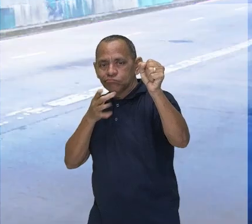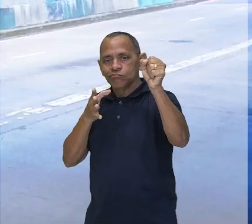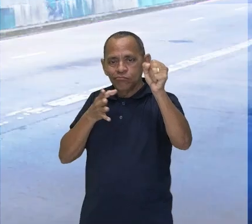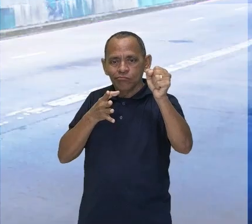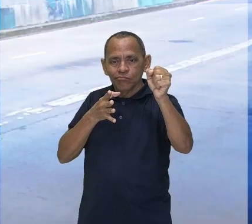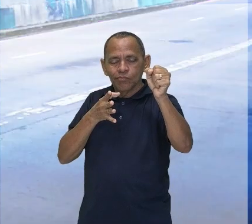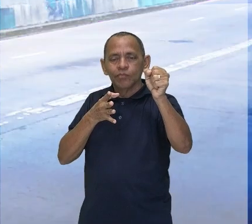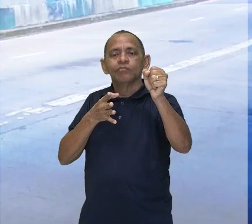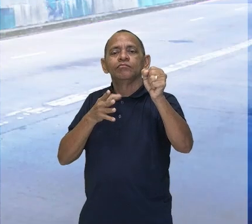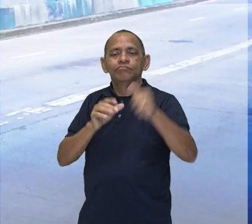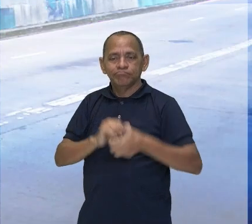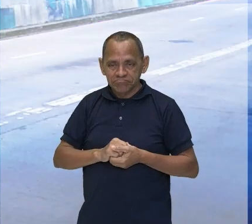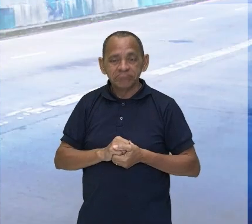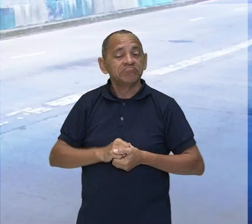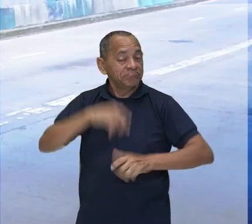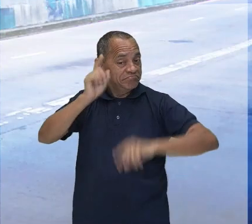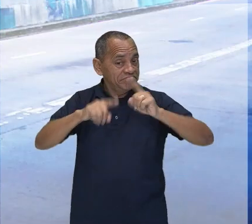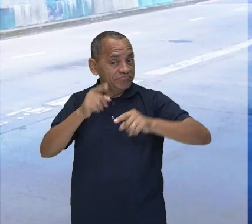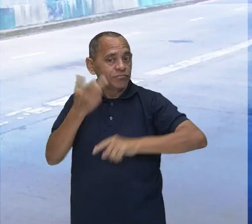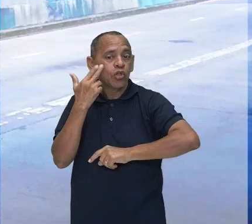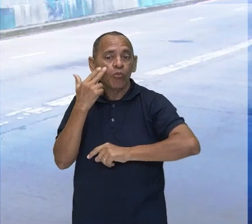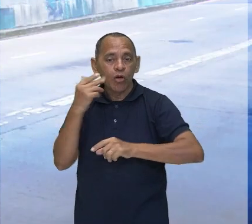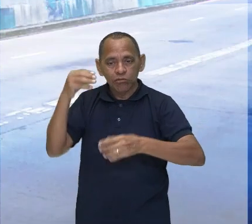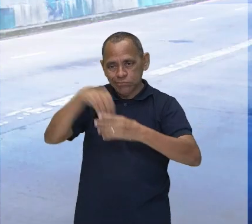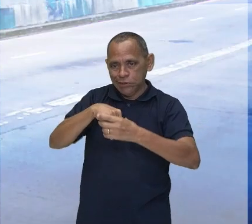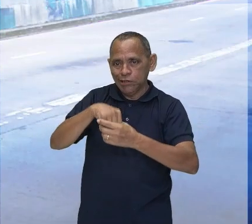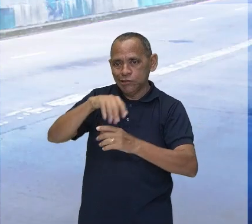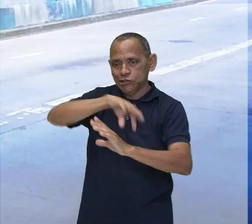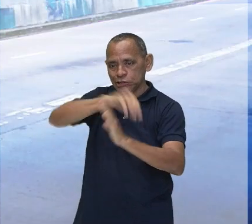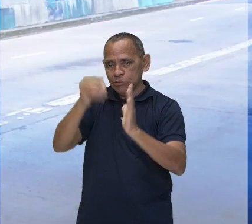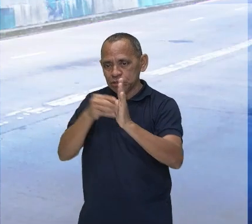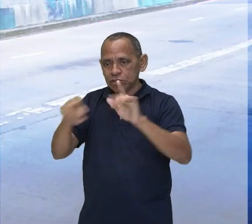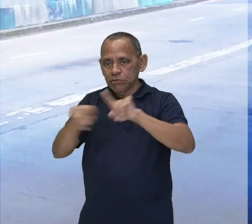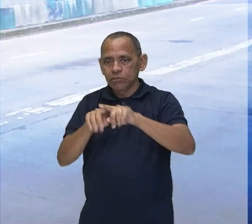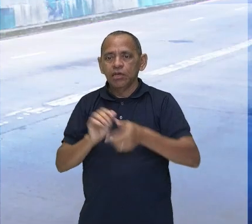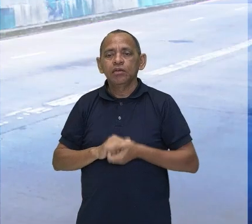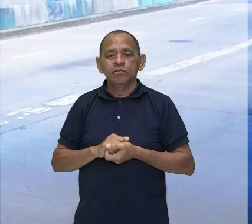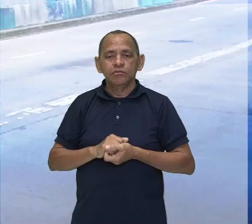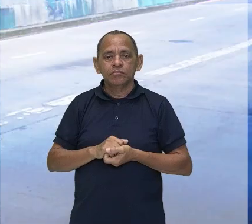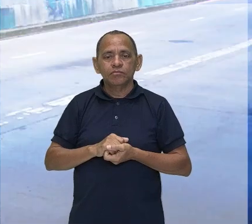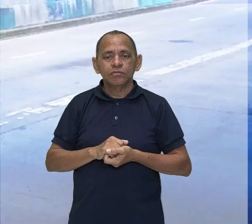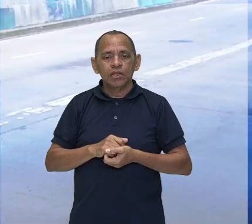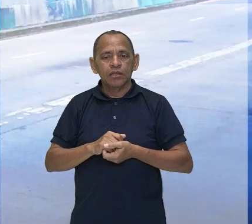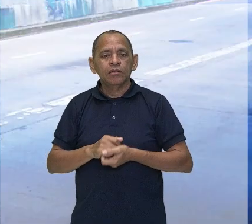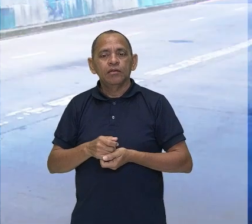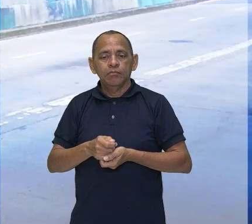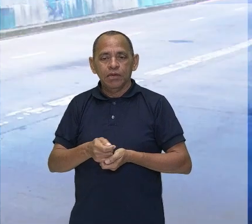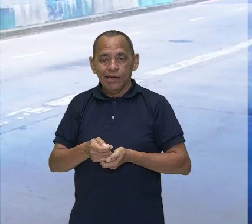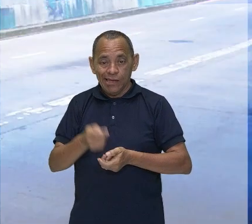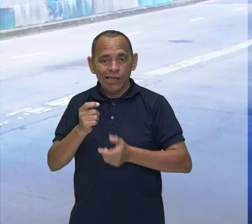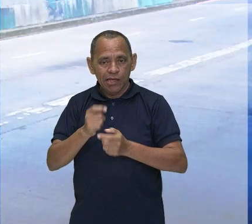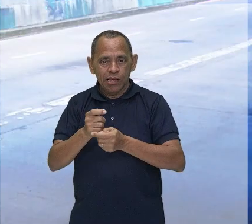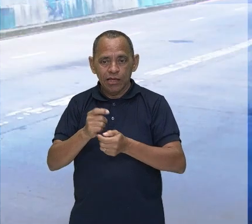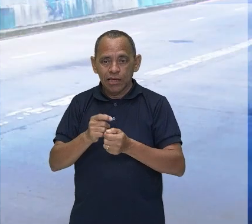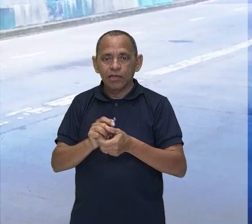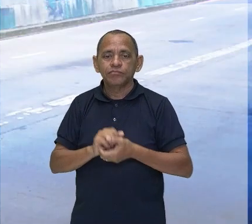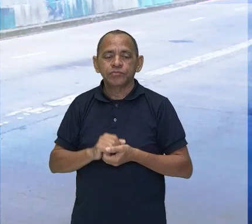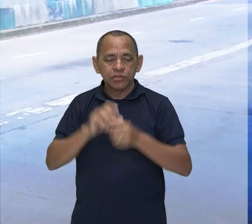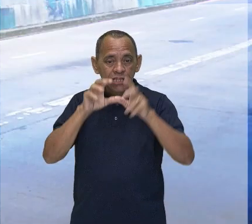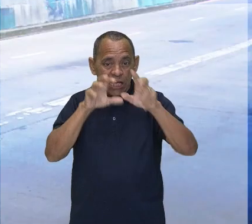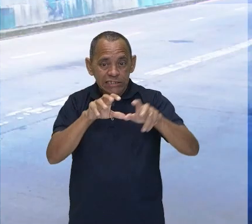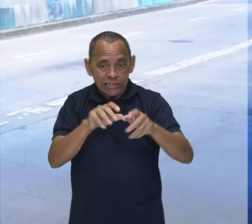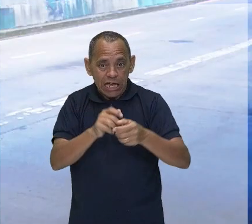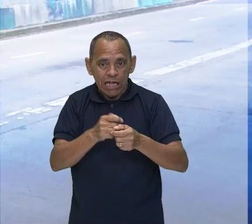né, dos nossos povos originários, que serve para se proteger, para caçar. Vejam que ao redor dele tem animais,